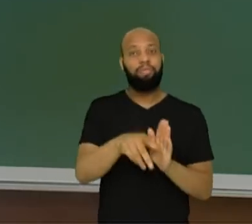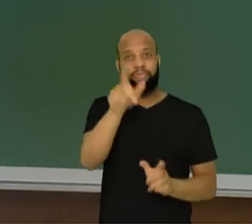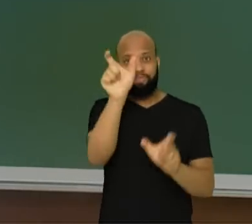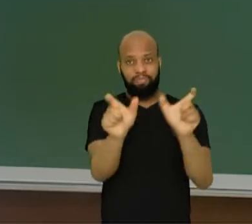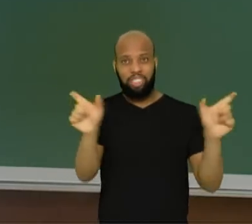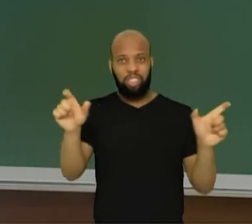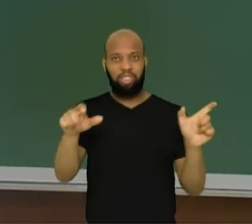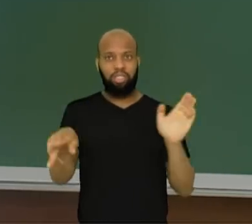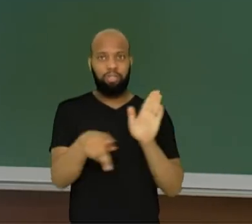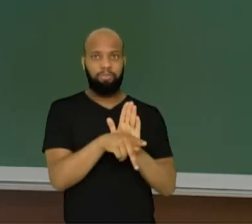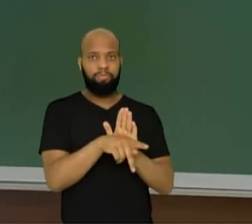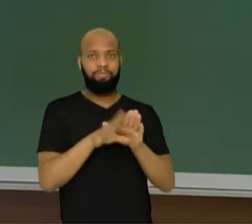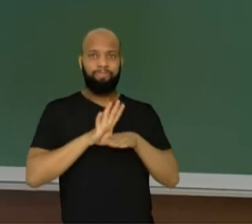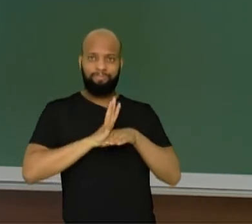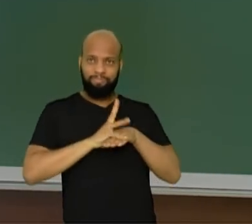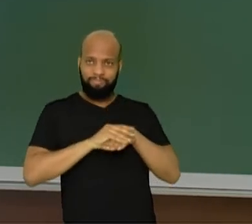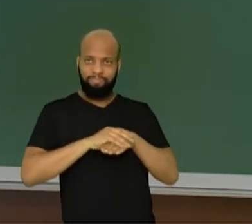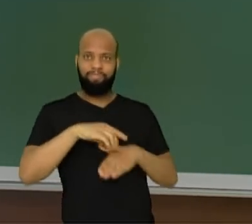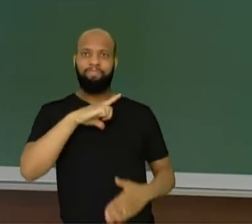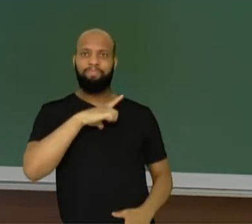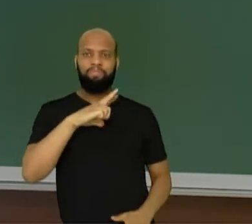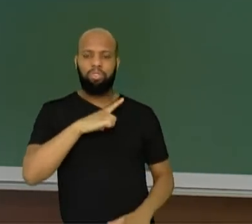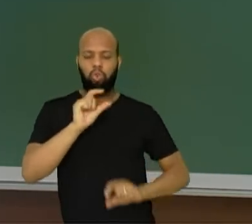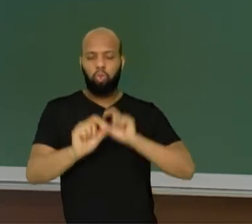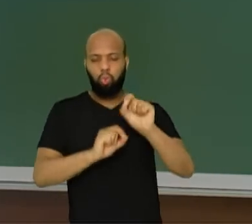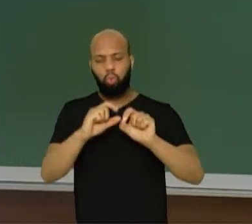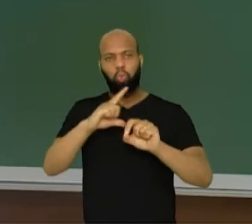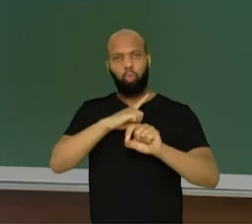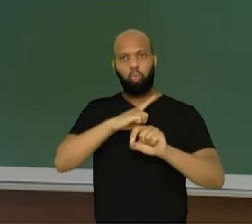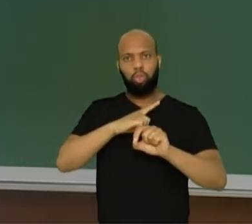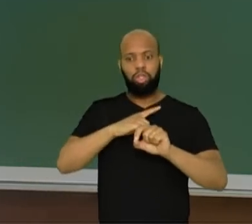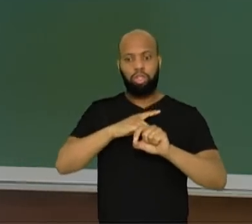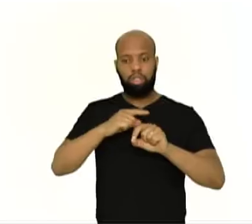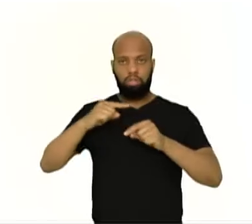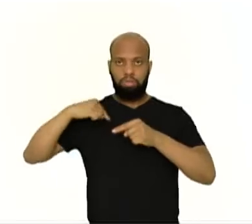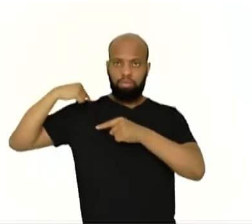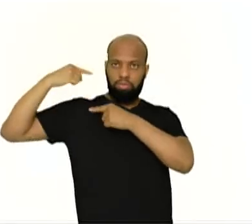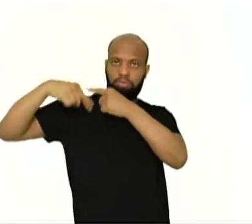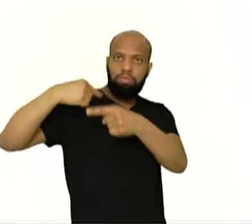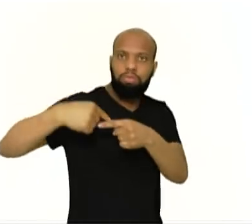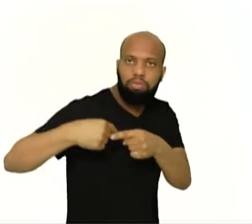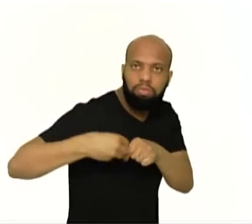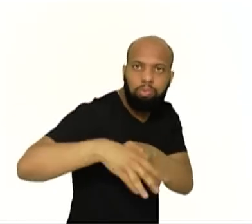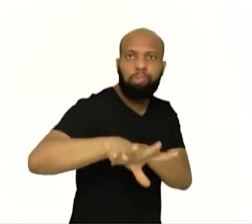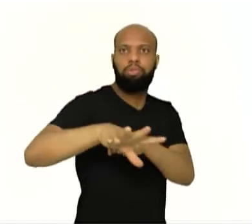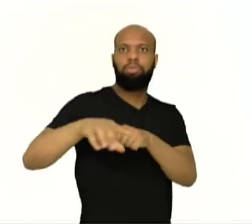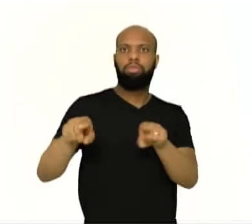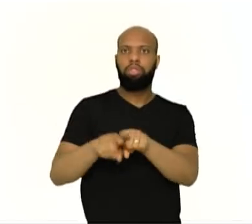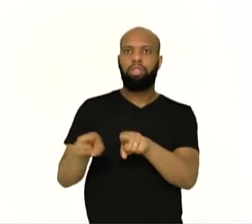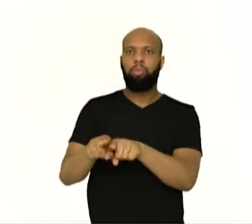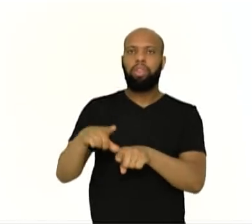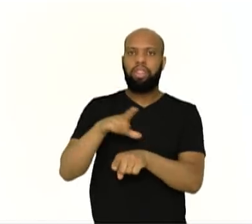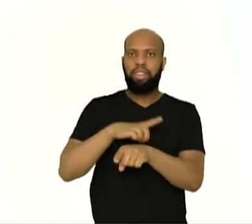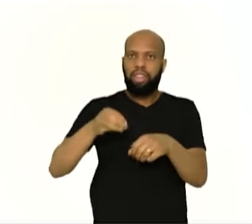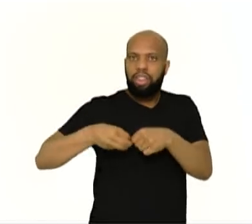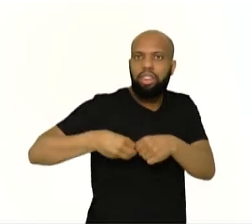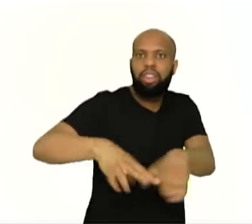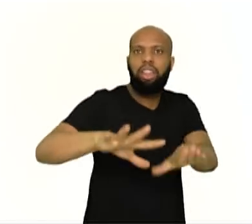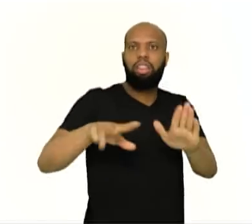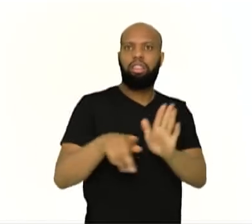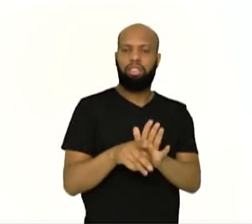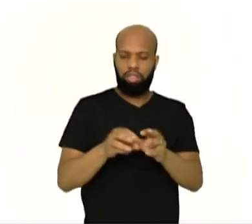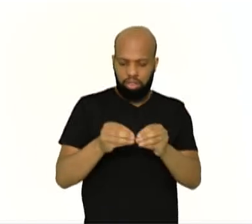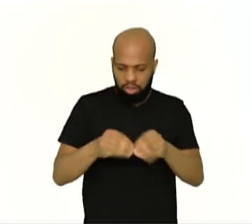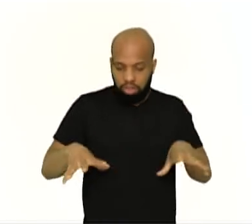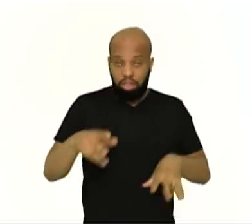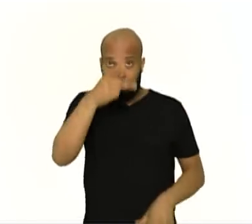pessoa doente passa, transmite, leva esses ovos até o ambiente e uma